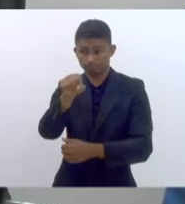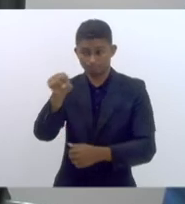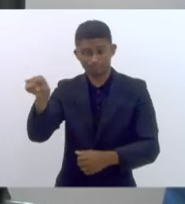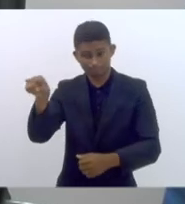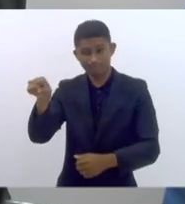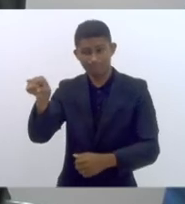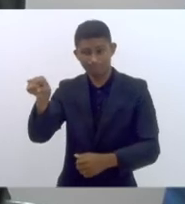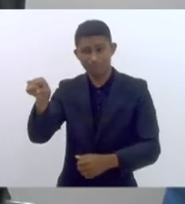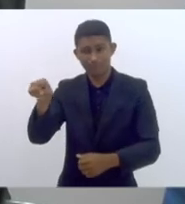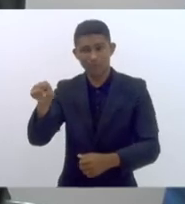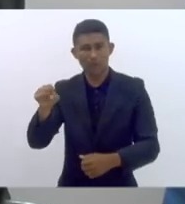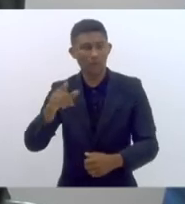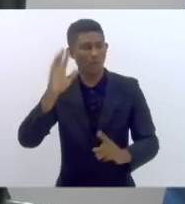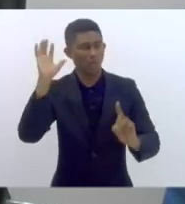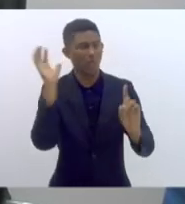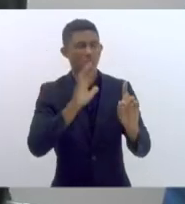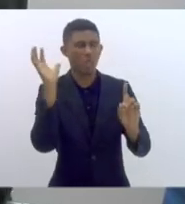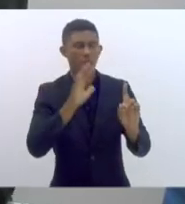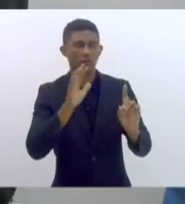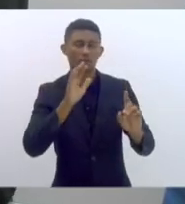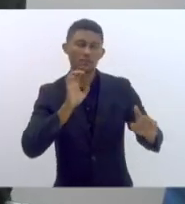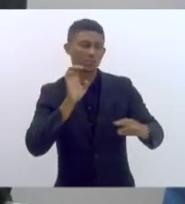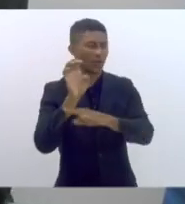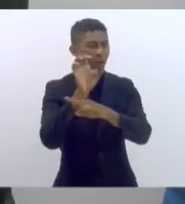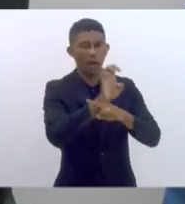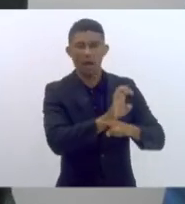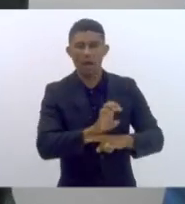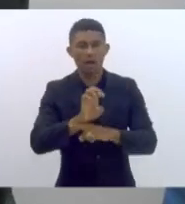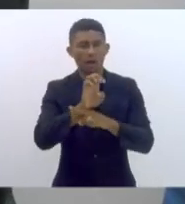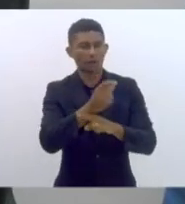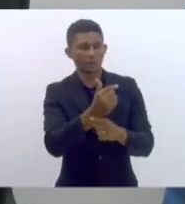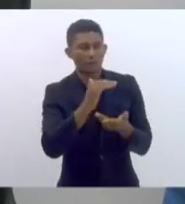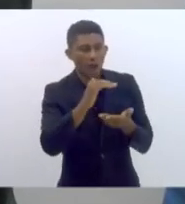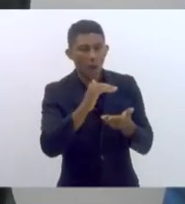total desestruturação das contas dos estados.